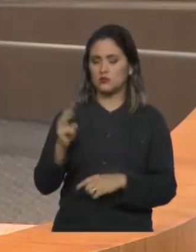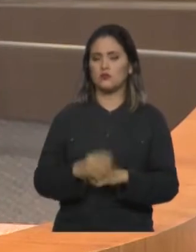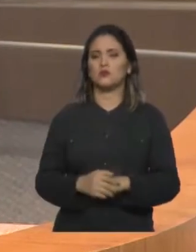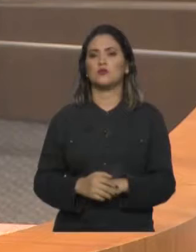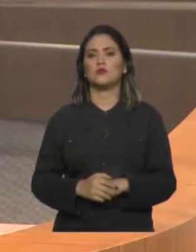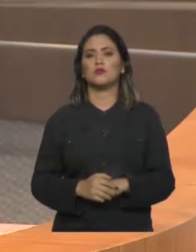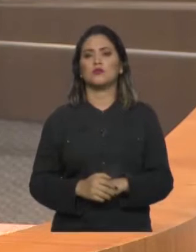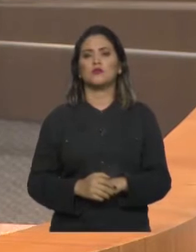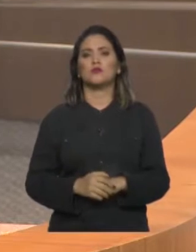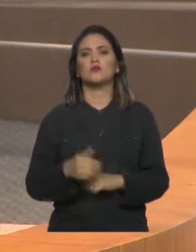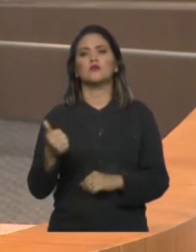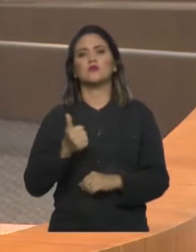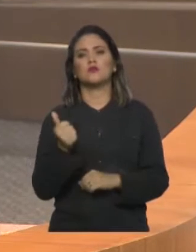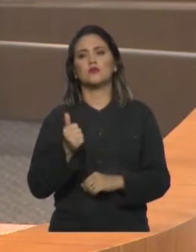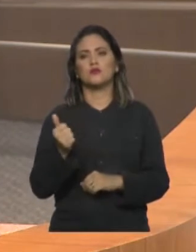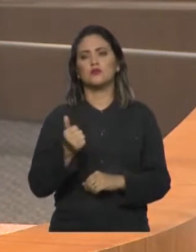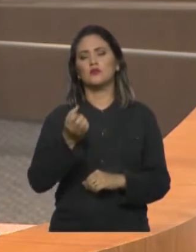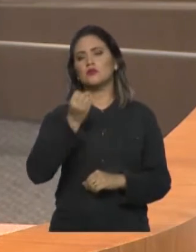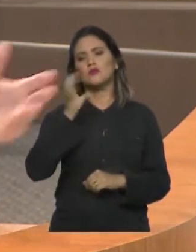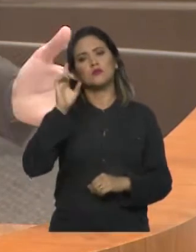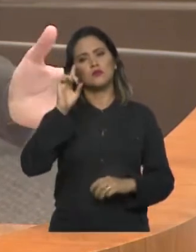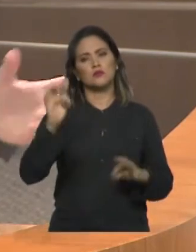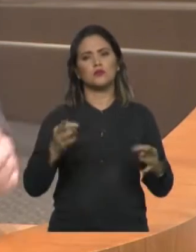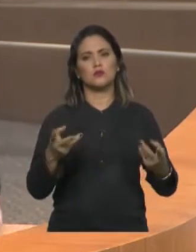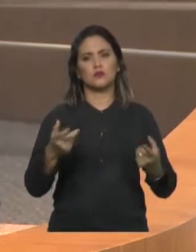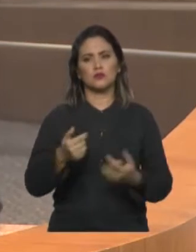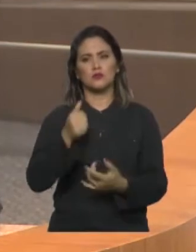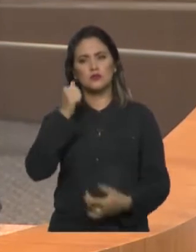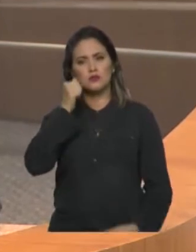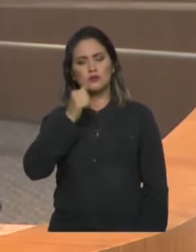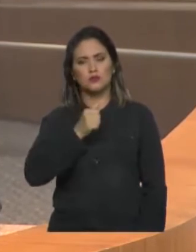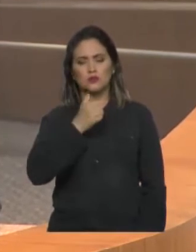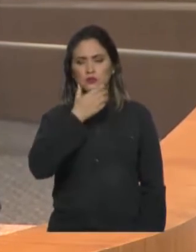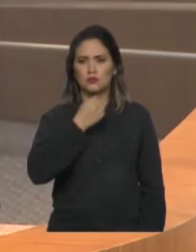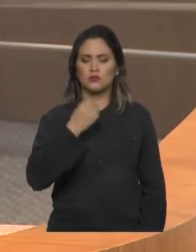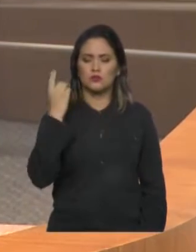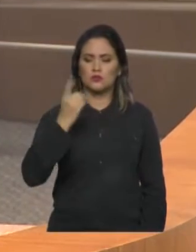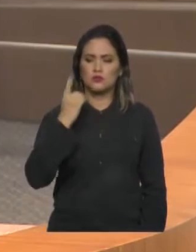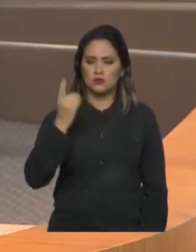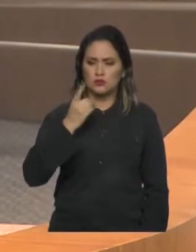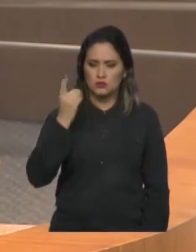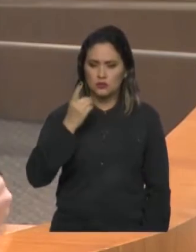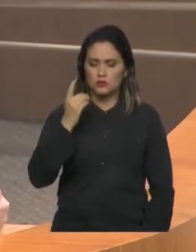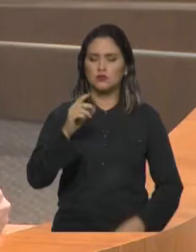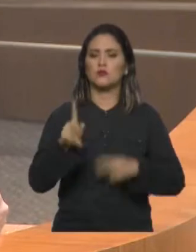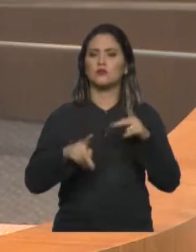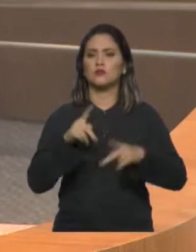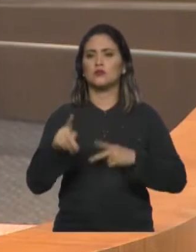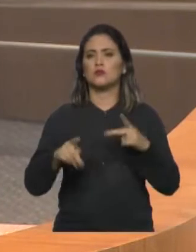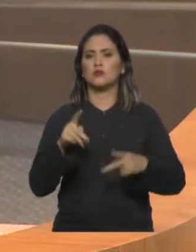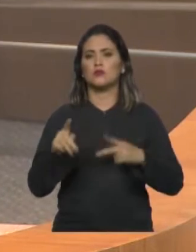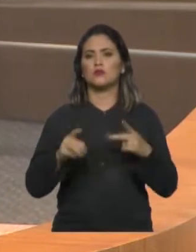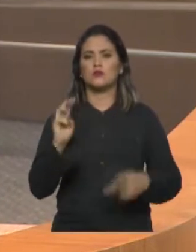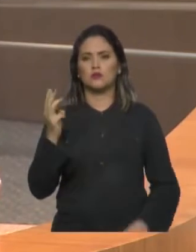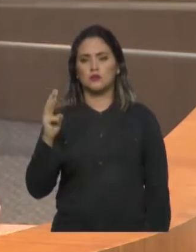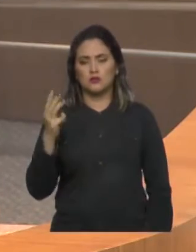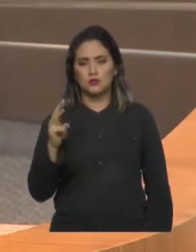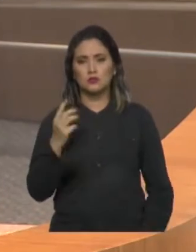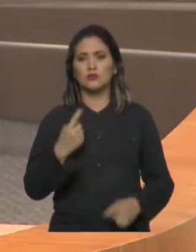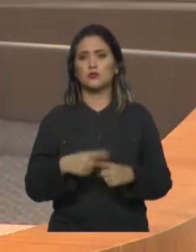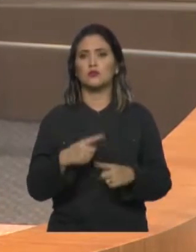deputados e deputadas ao povo do maranhão pois é a primeira vez que subo a esta tribuna neste novo mandato neste novo